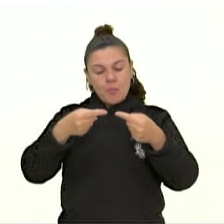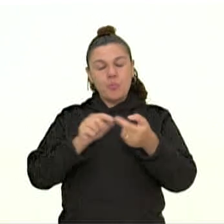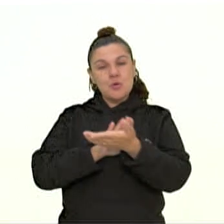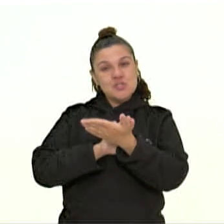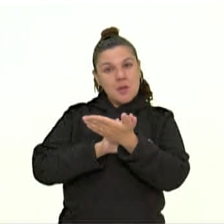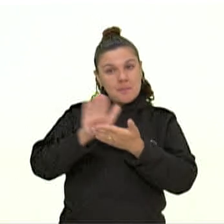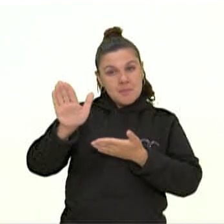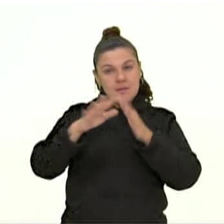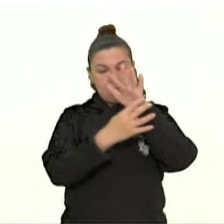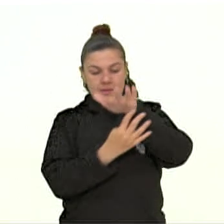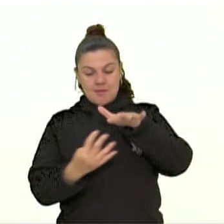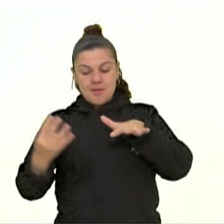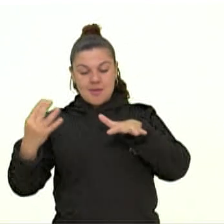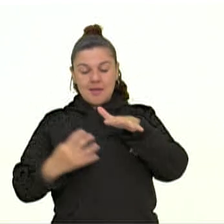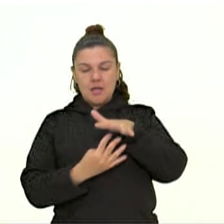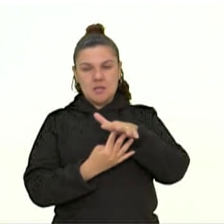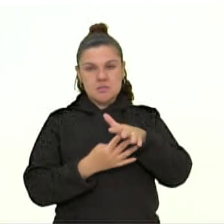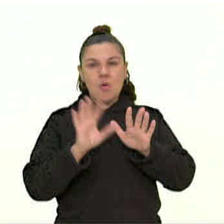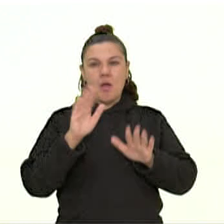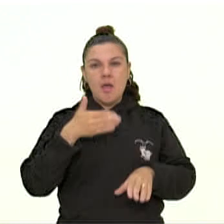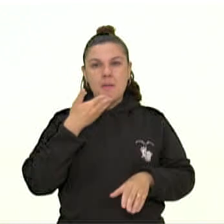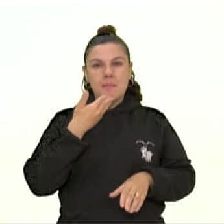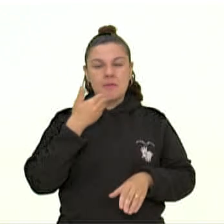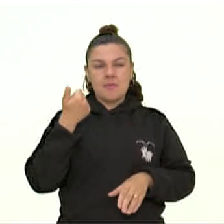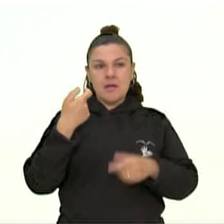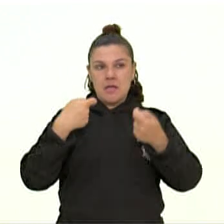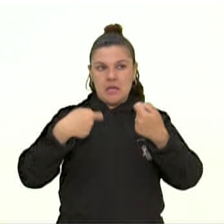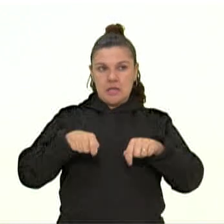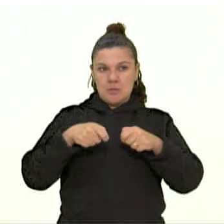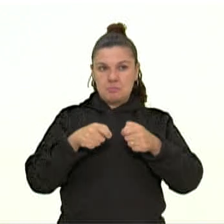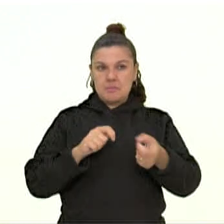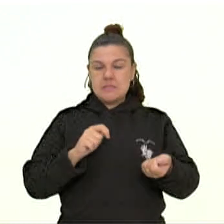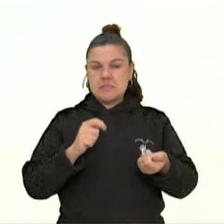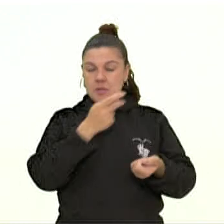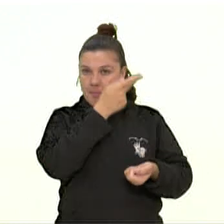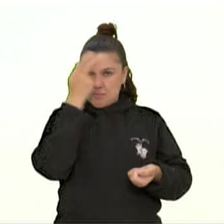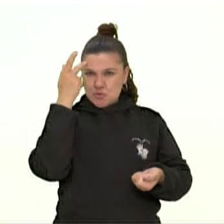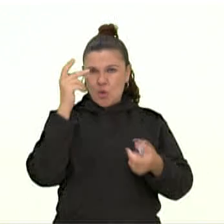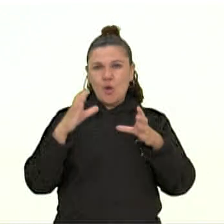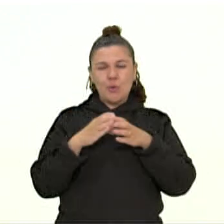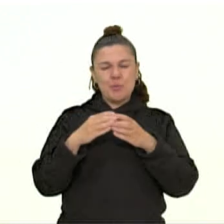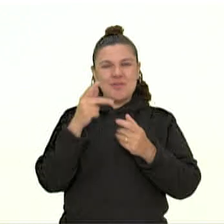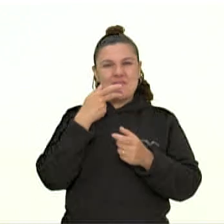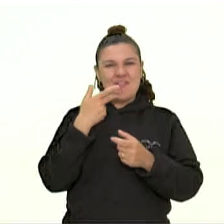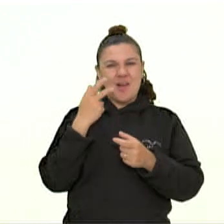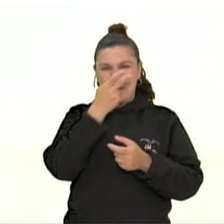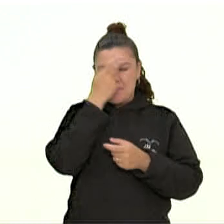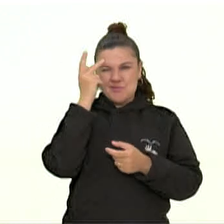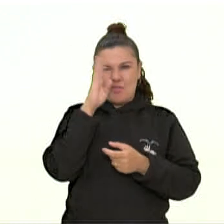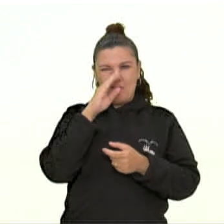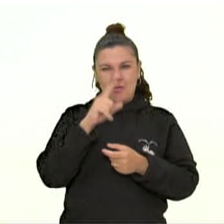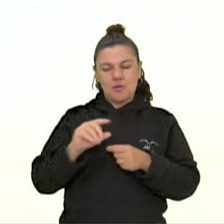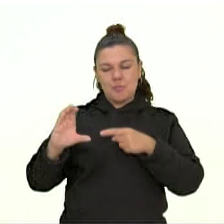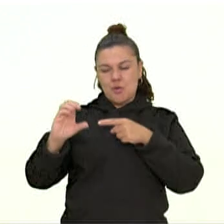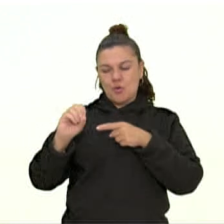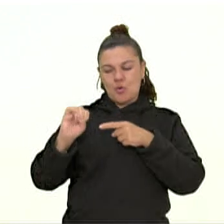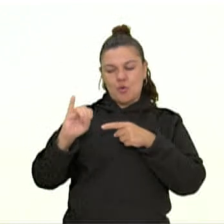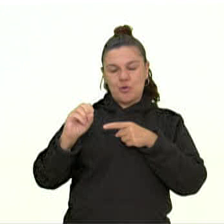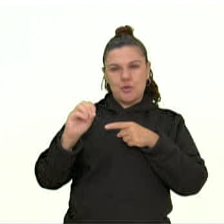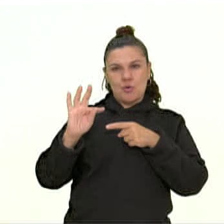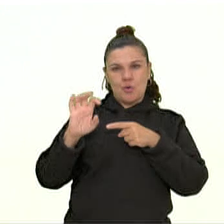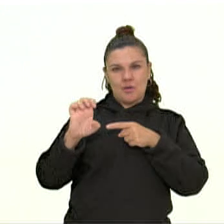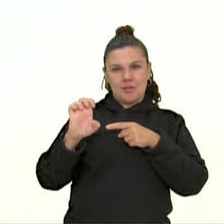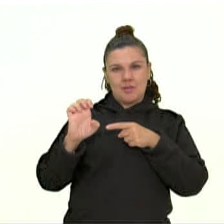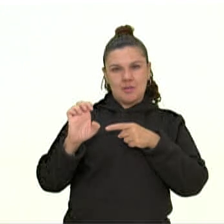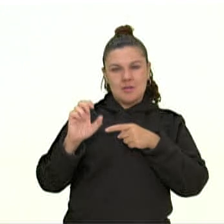é um pouco mais flexível, não precisa da ajuda dos coiotes, né? Já ouviram falar dos coiotes? Que atravessam as pessoas em fronteiras, né?